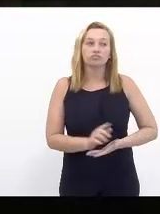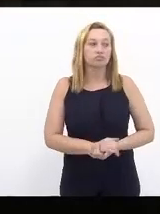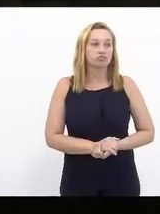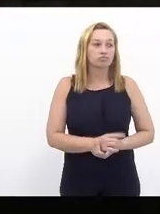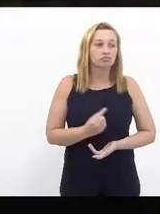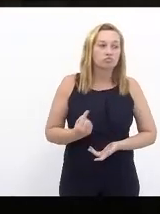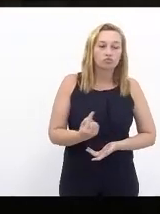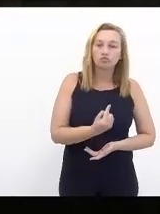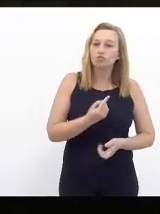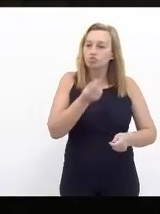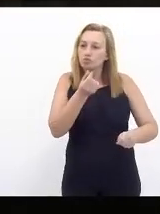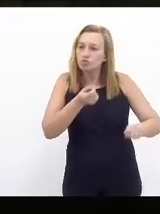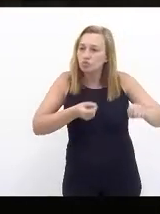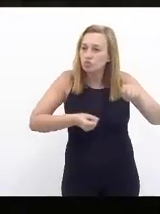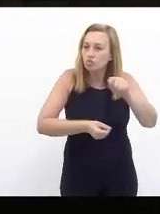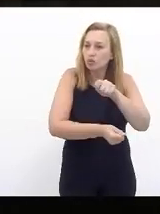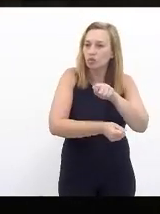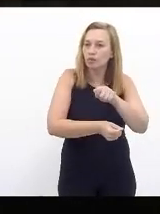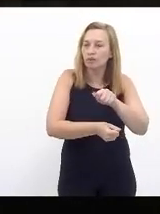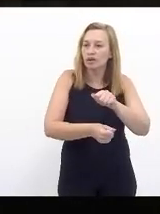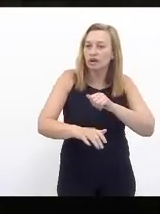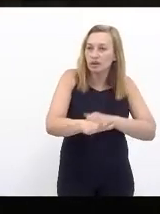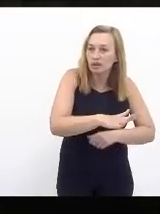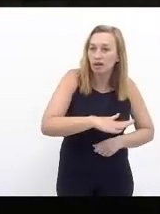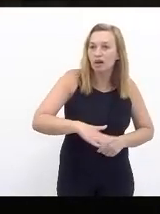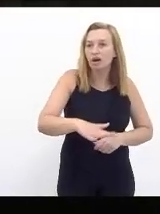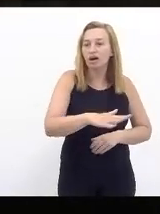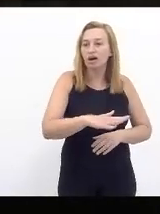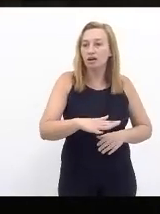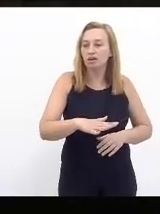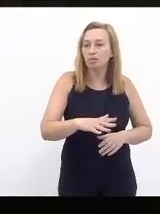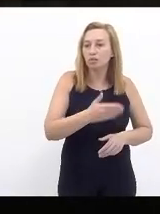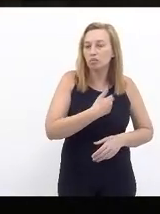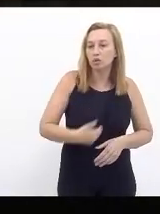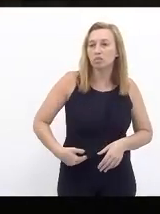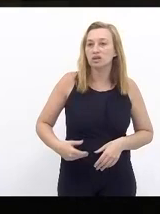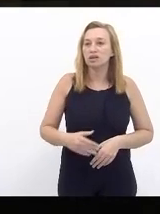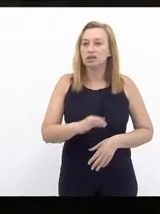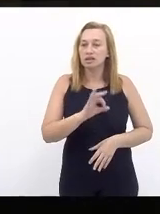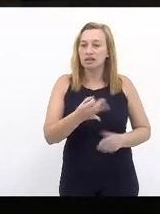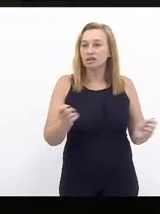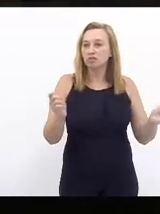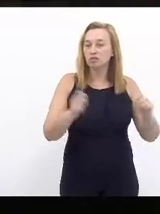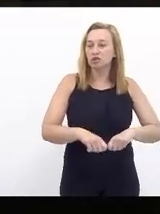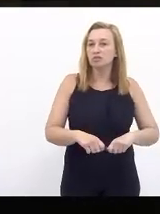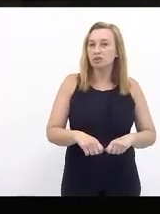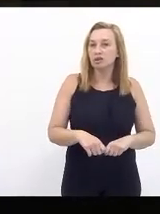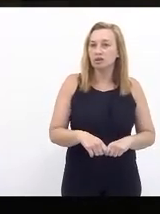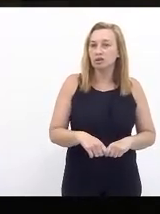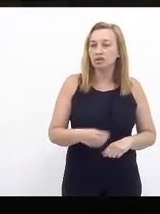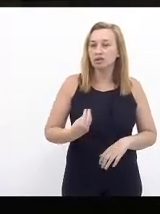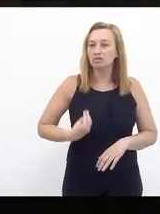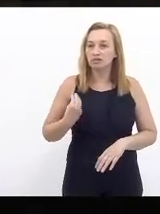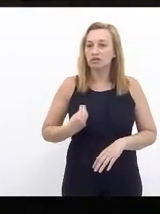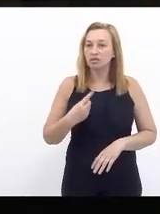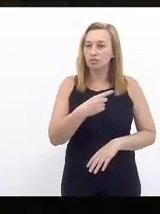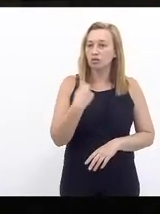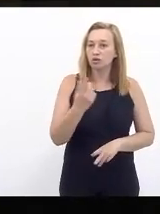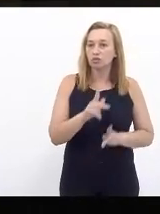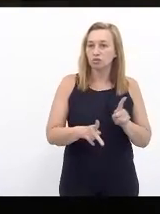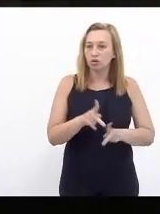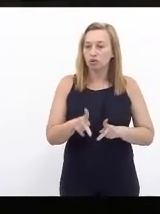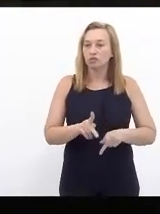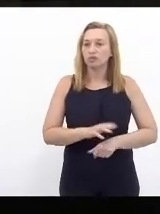gente investe no setor público, a gente está garantindo possibilidade de sobrevivência para a nossa